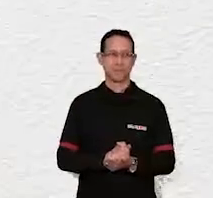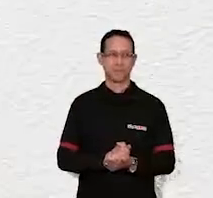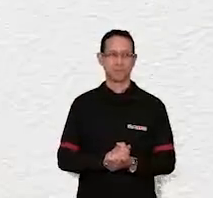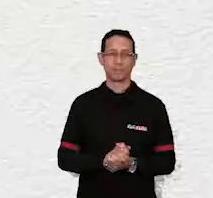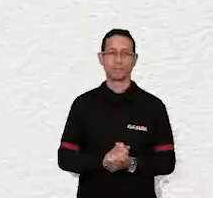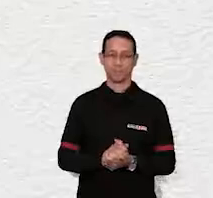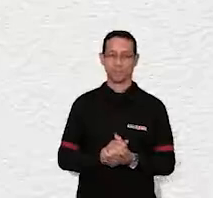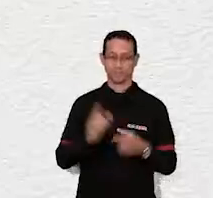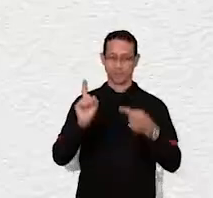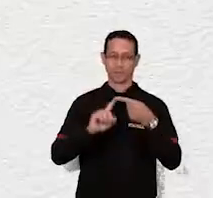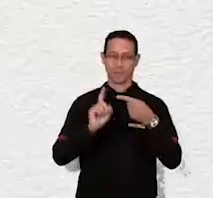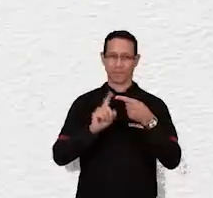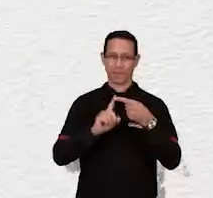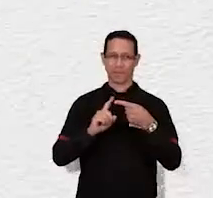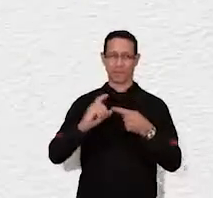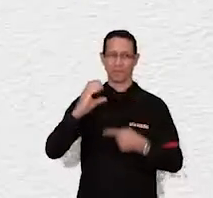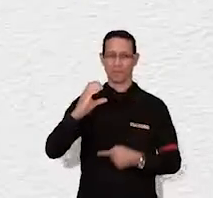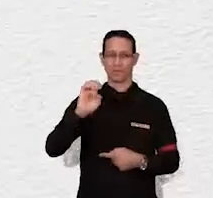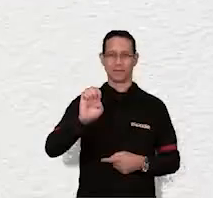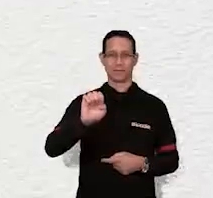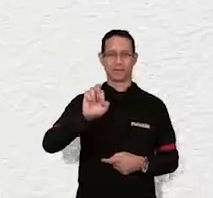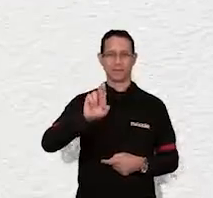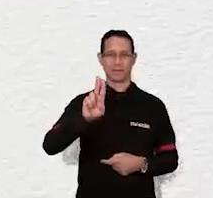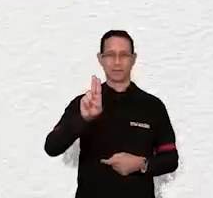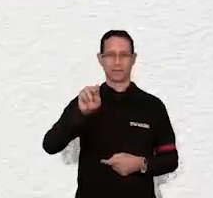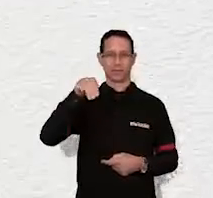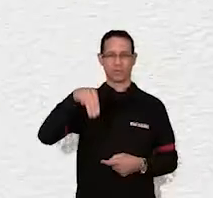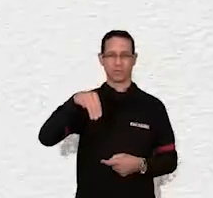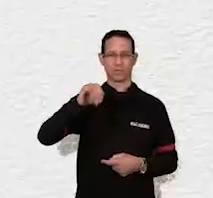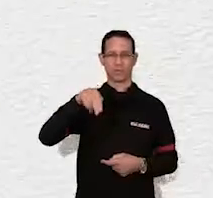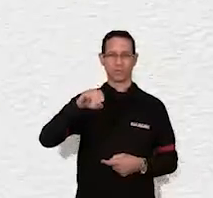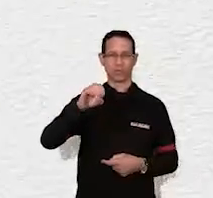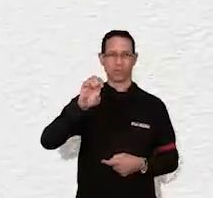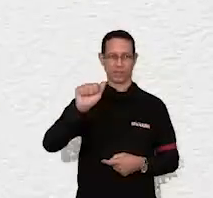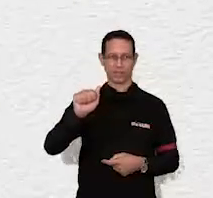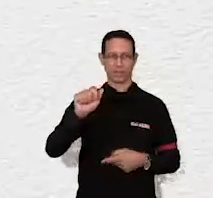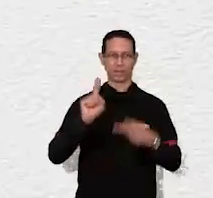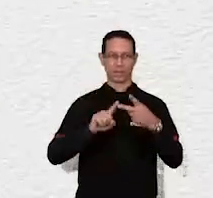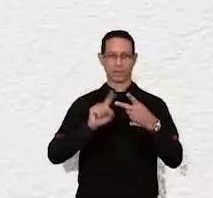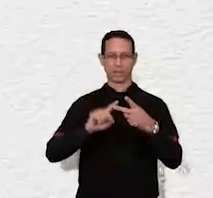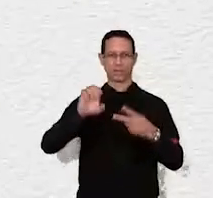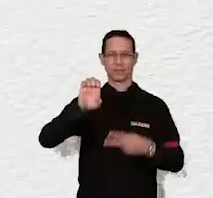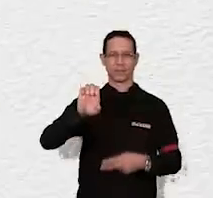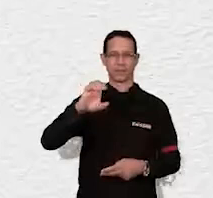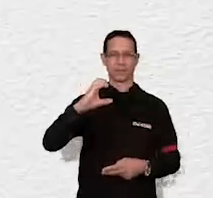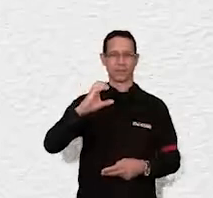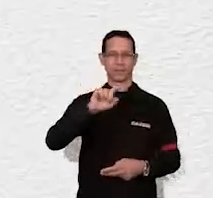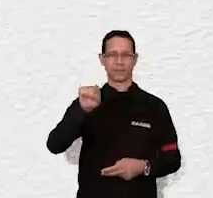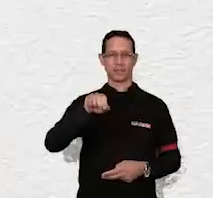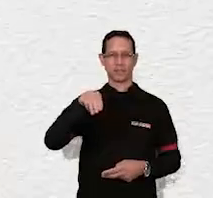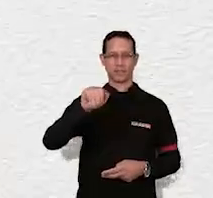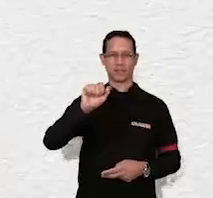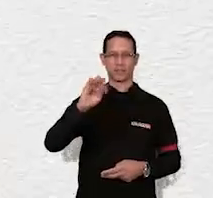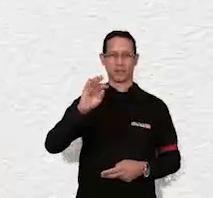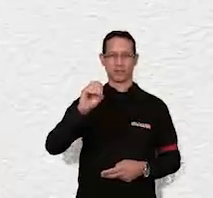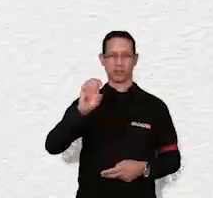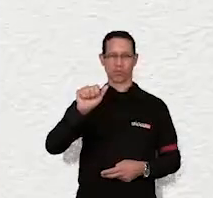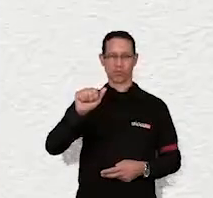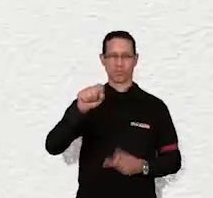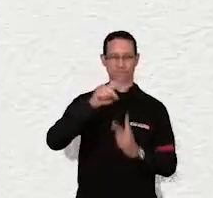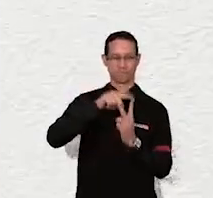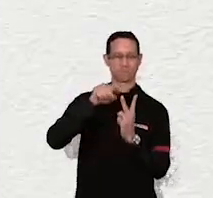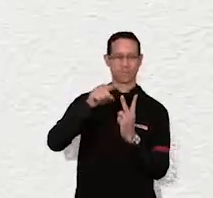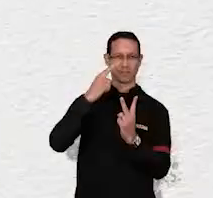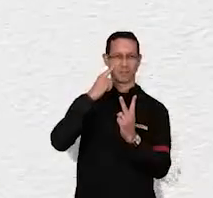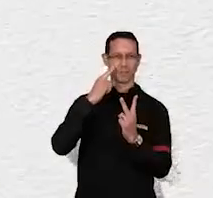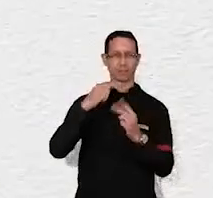Começando por otite ceruminosa e otite eczematosa, a gente começou a se dar conta, né,